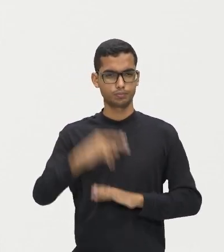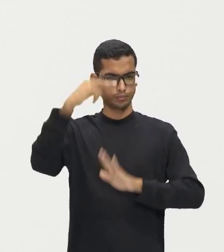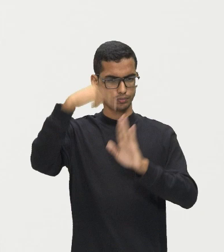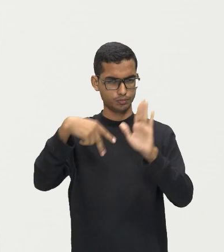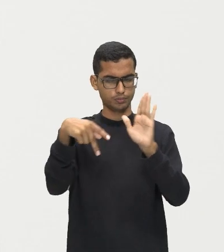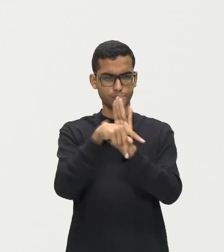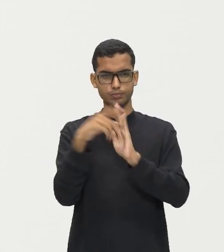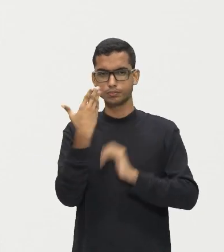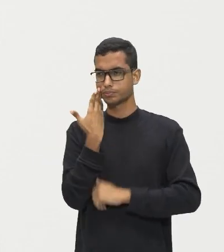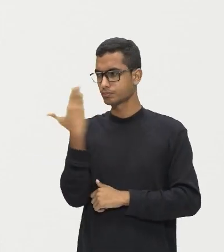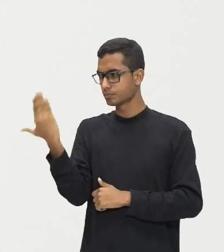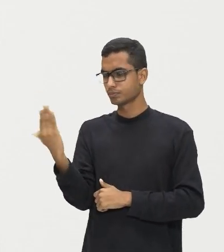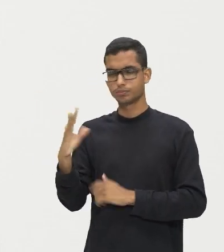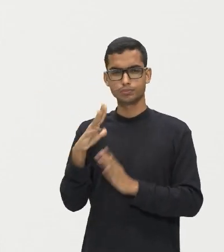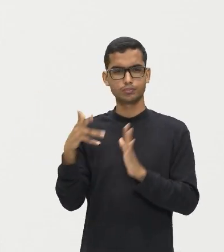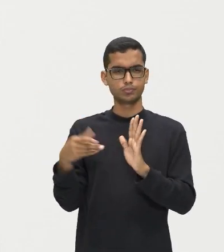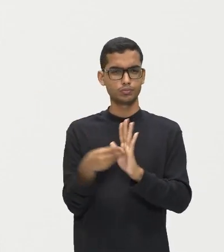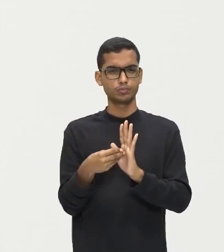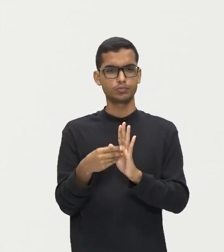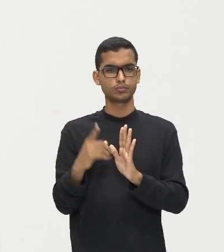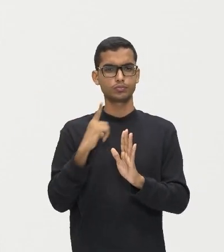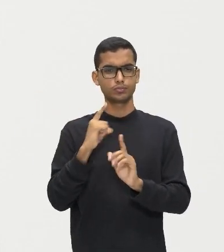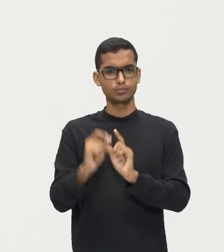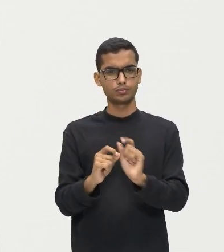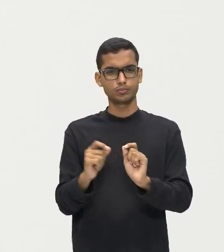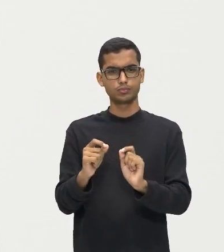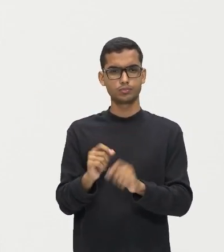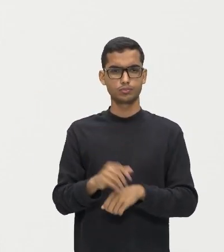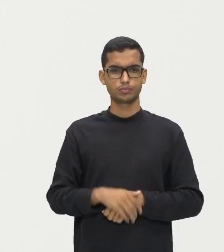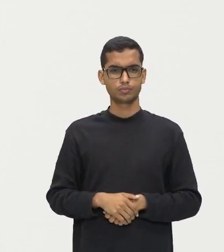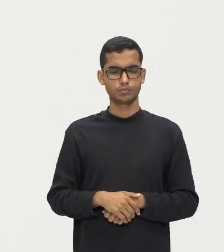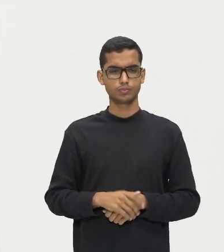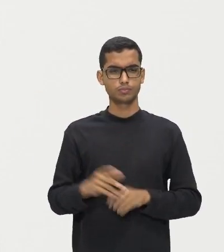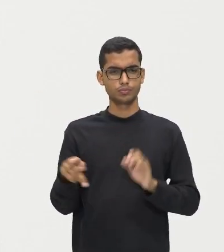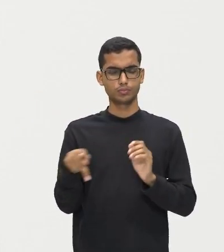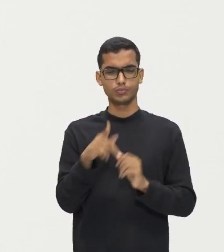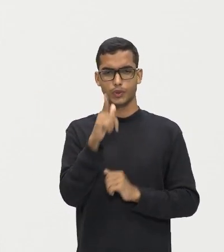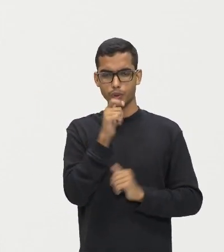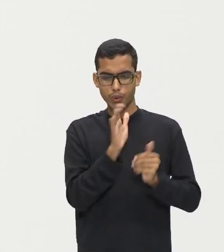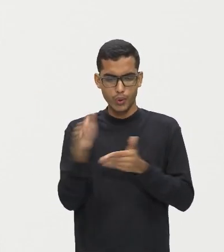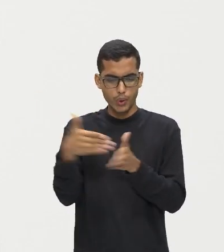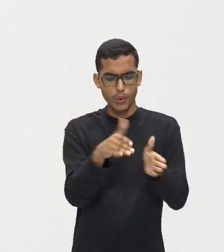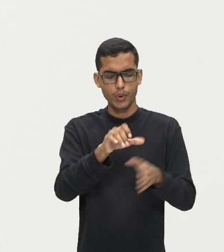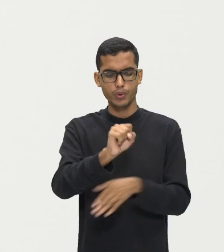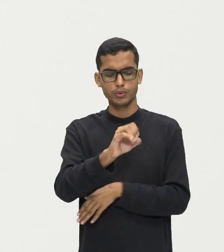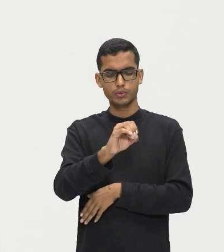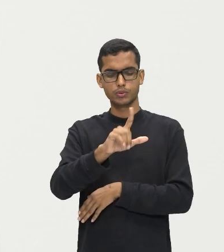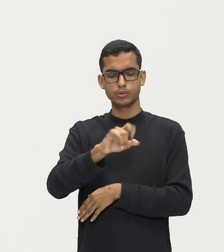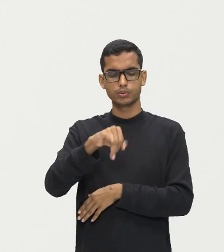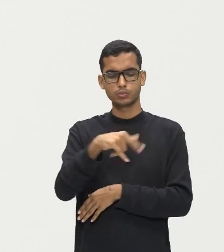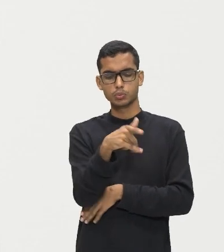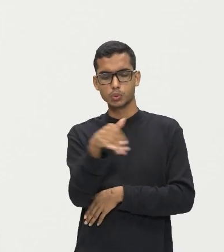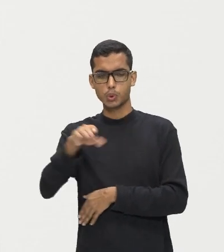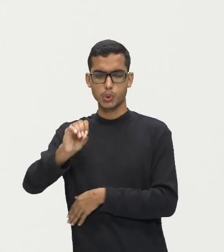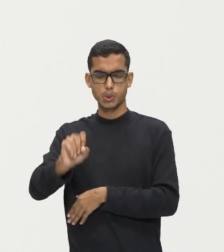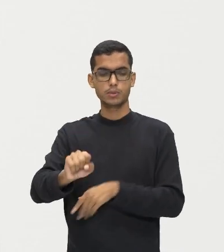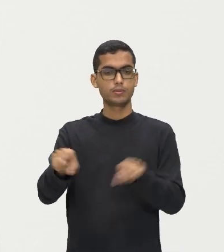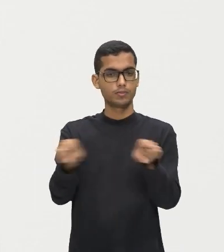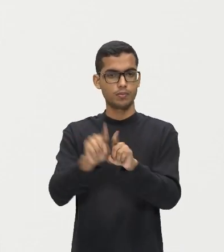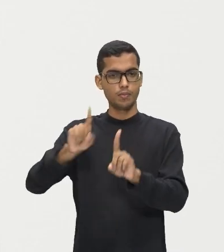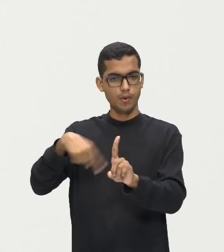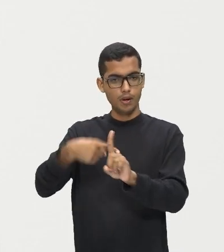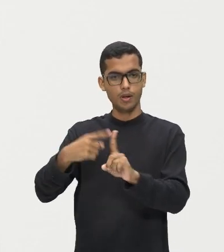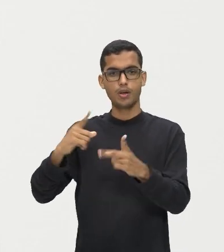bacia hidrográfica amazônica, então aqui eu vou ter o Rio Solimões, que junto com o Rio Negro fazem o